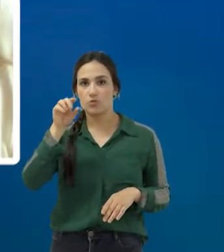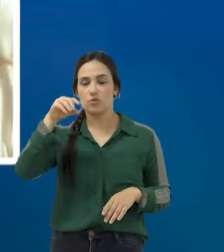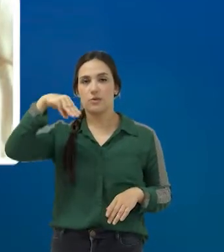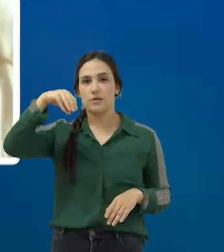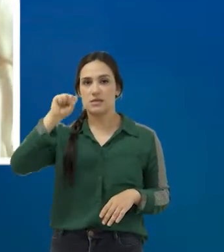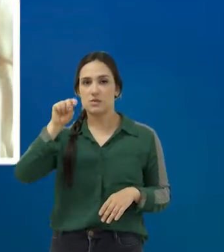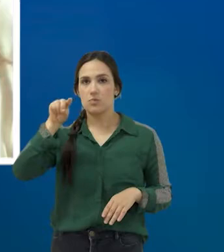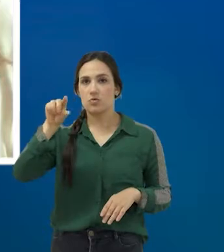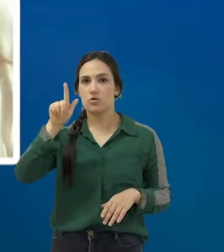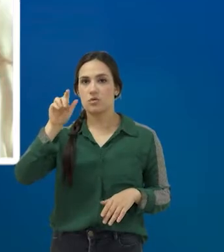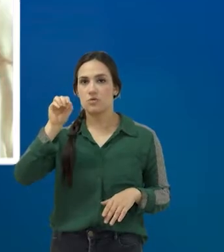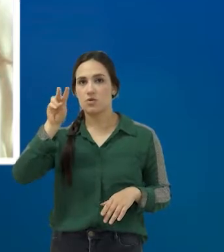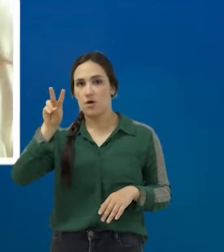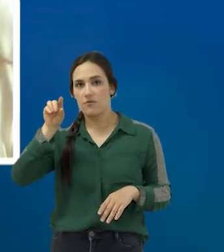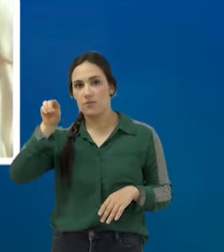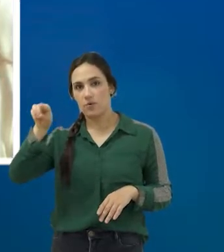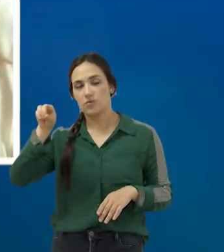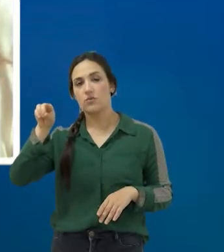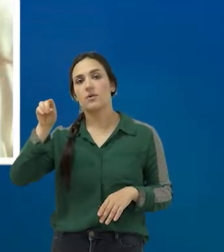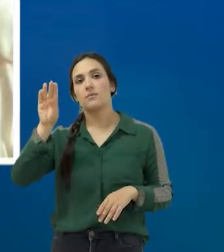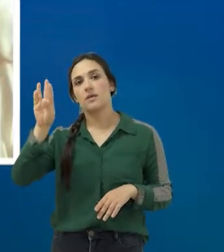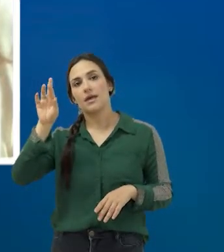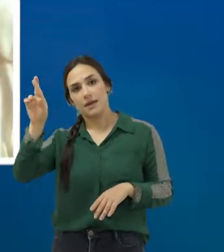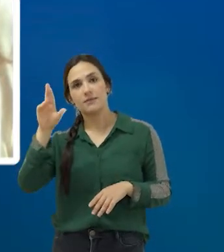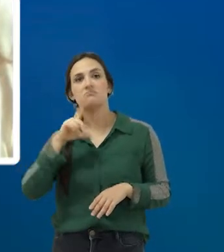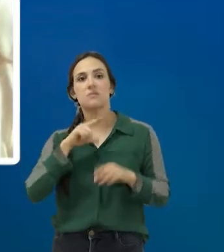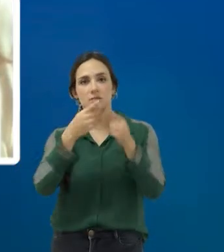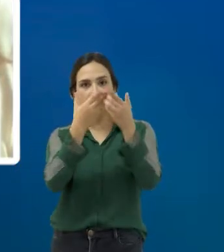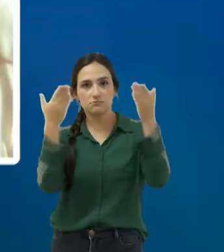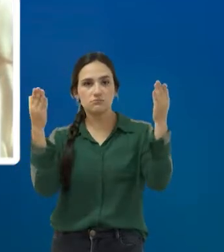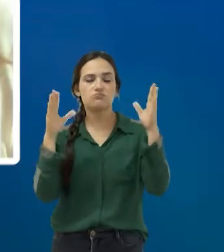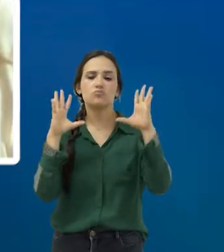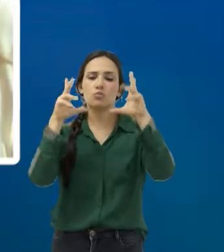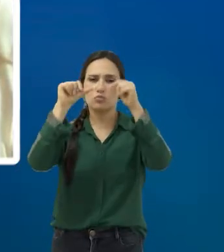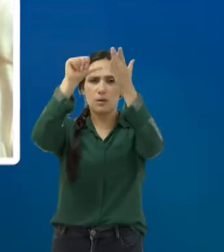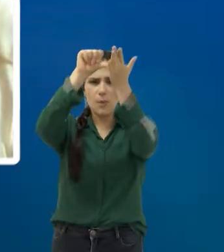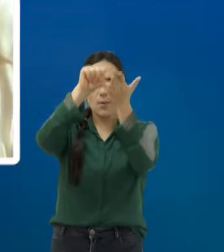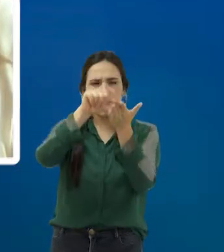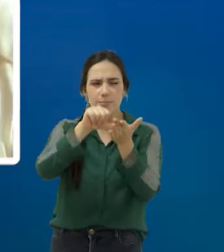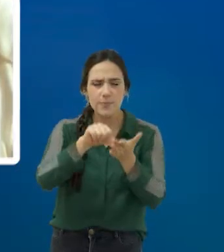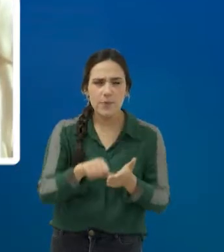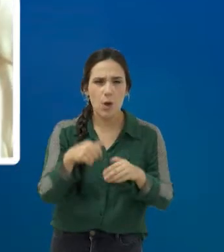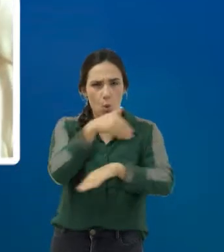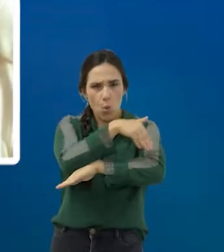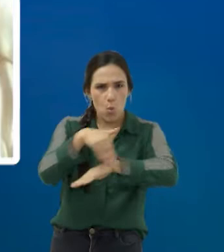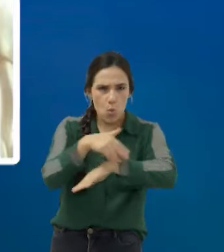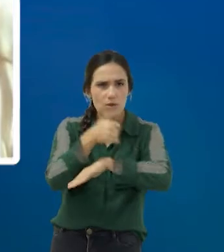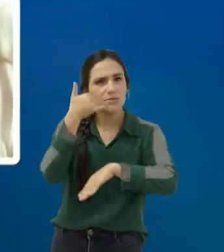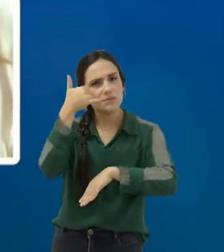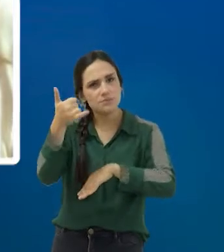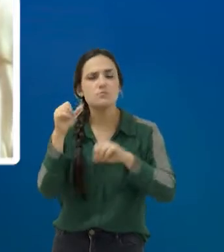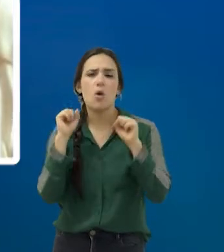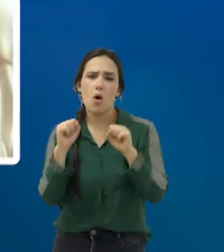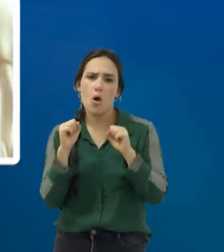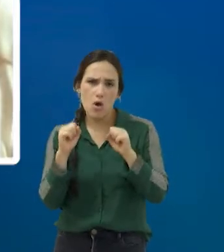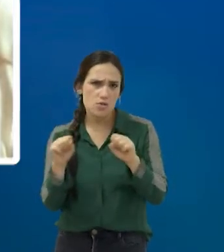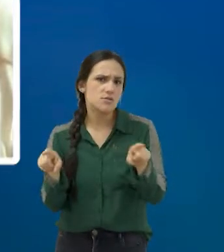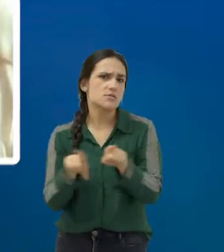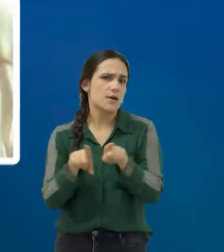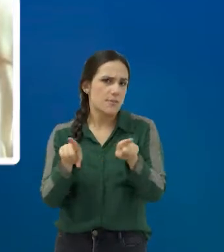www.hemosul.ms.gov.br, e tem o endereço de todas as nossas unidades que pode fazer lá. Também pode